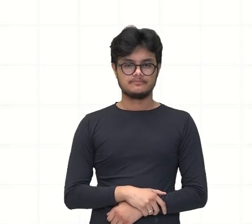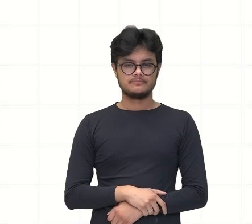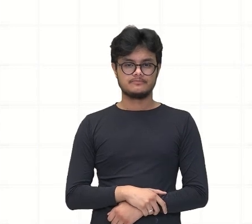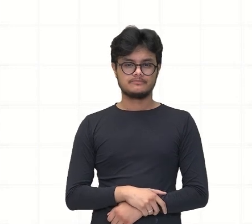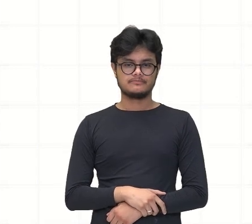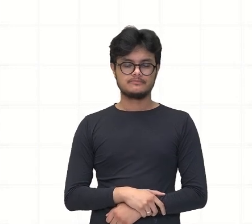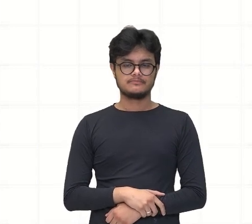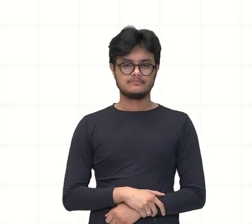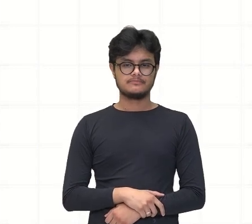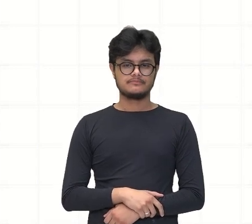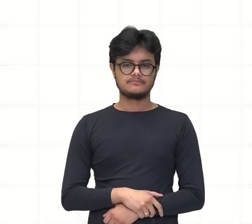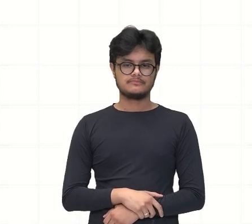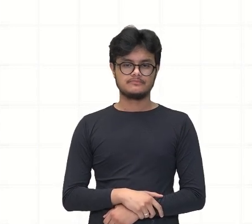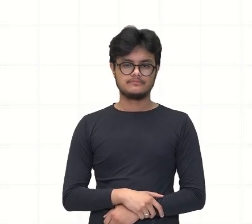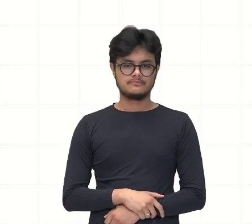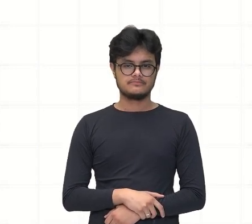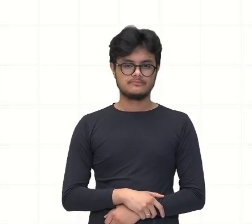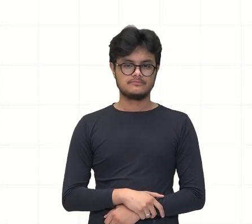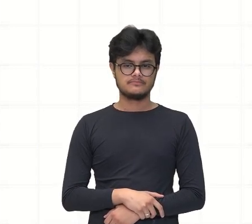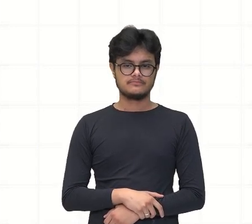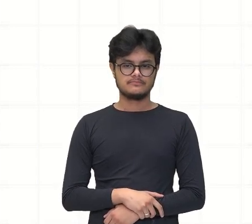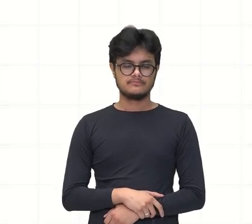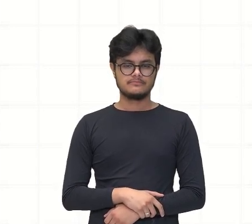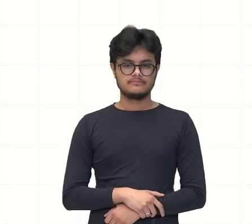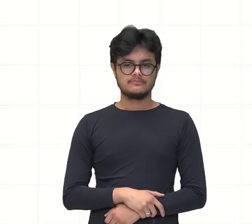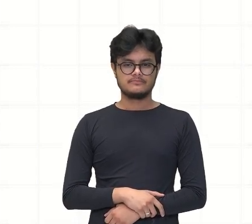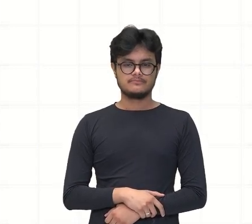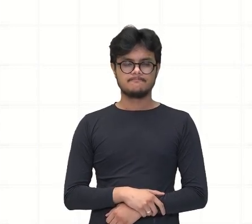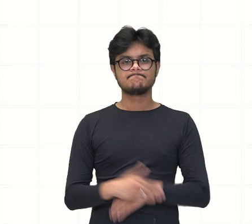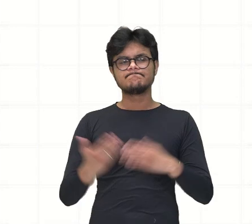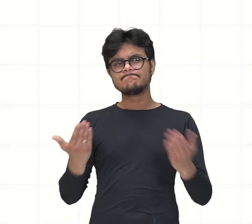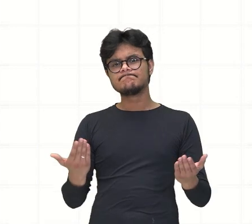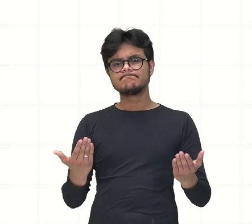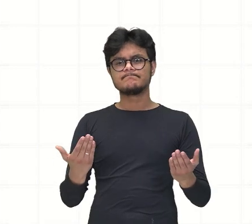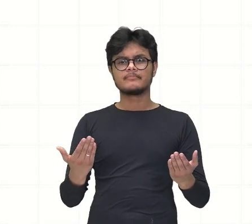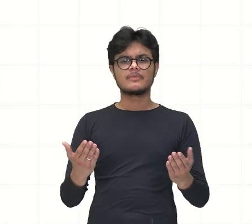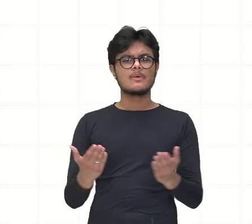que o gigabytes. Então ele quer saber